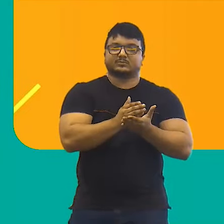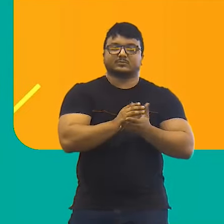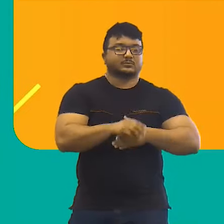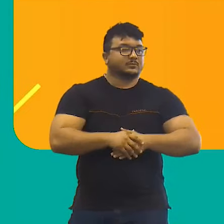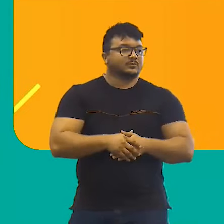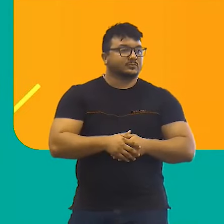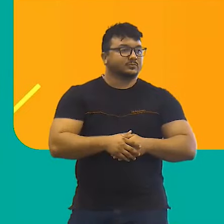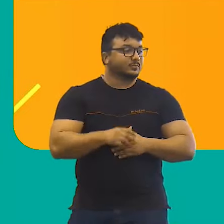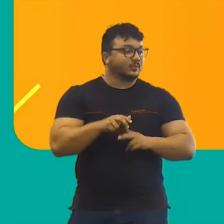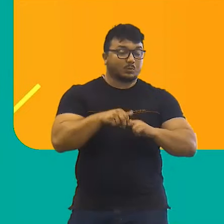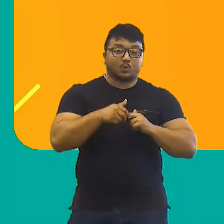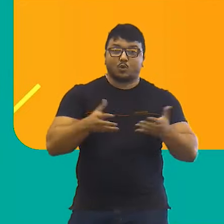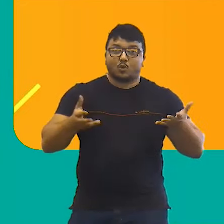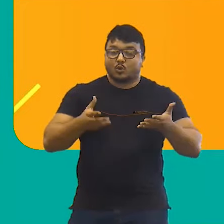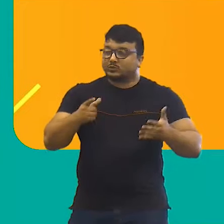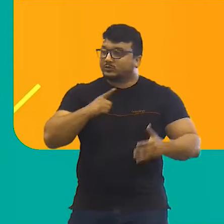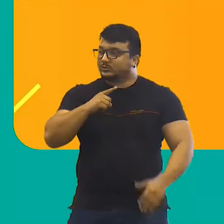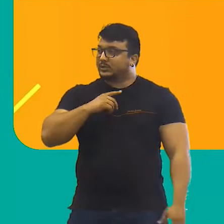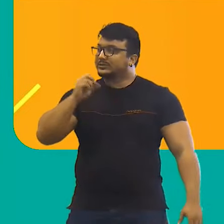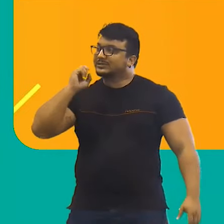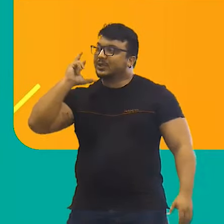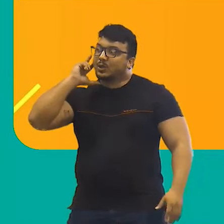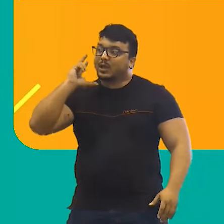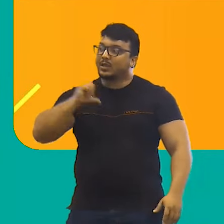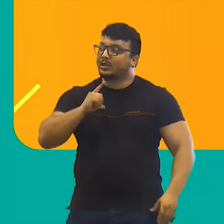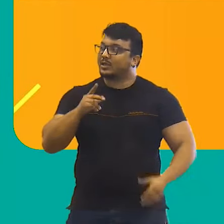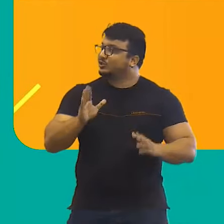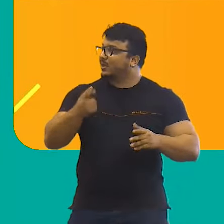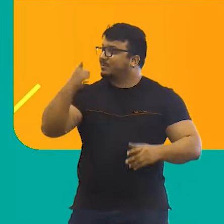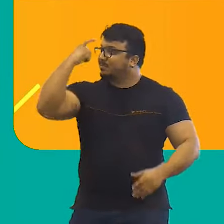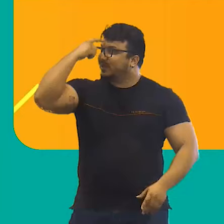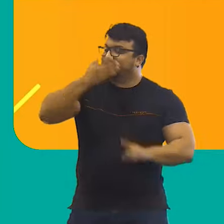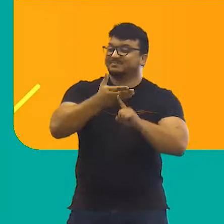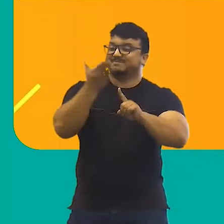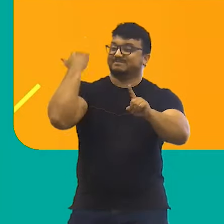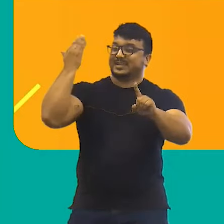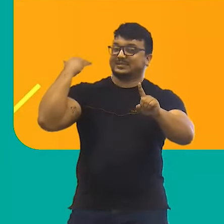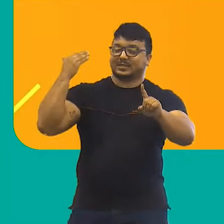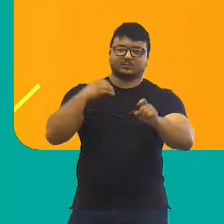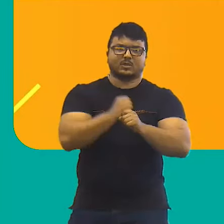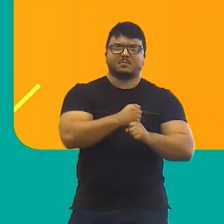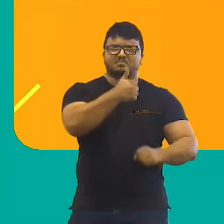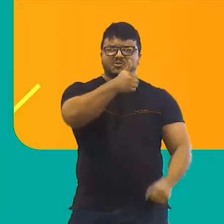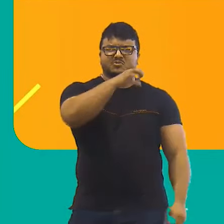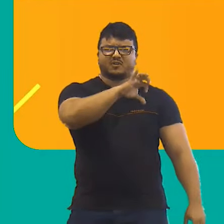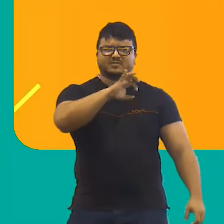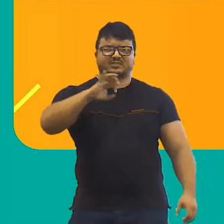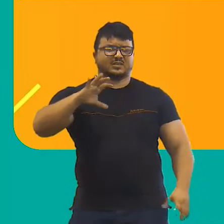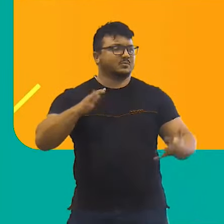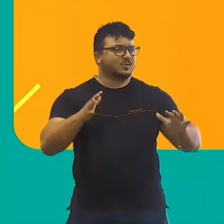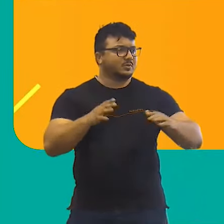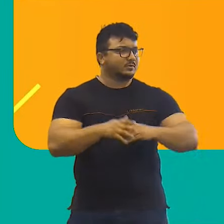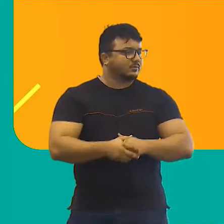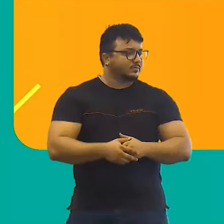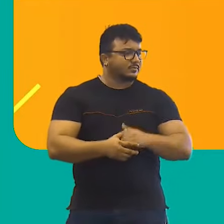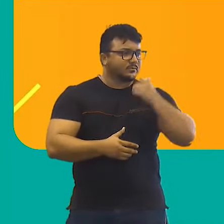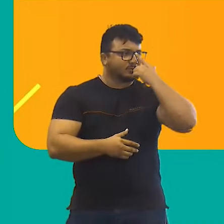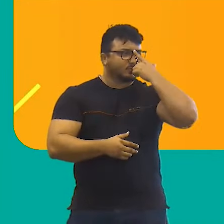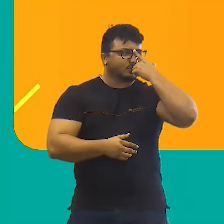que a gente está vendo hoje nos celulares foi pensado lá pelos 1900. Você fala, professor, que é